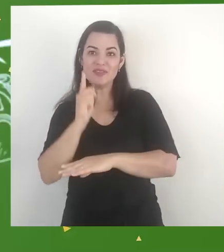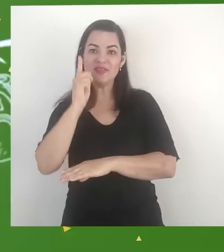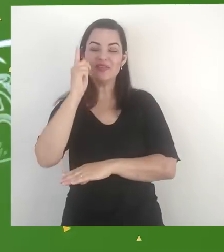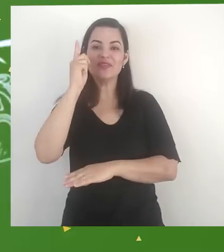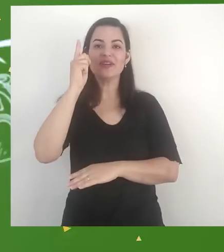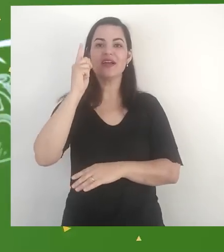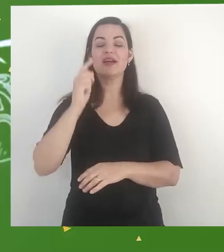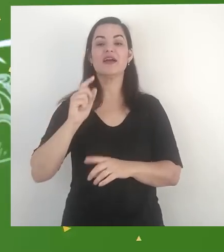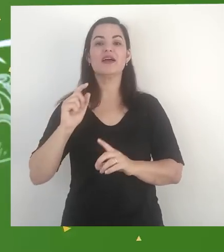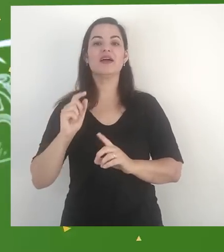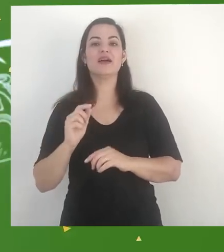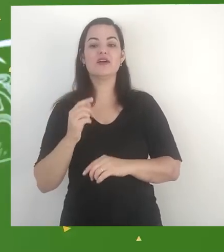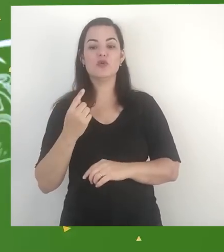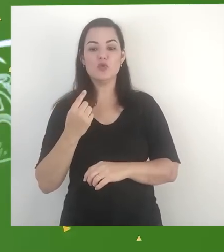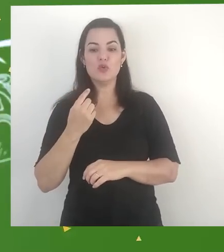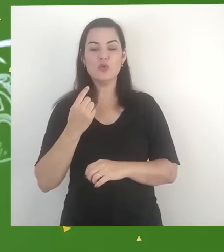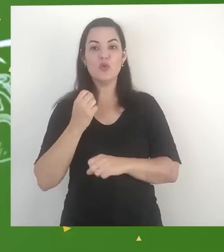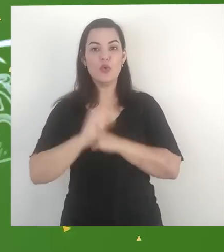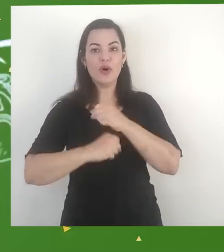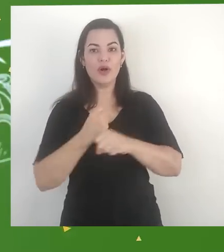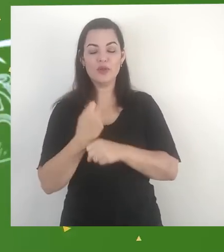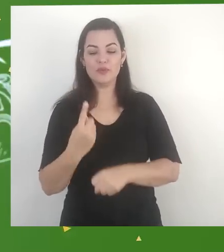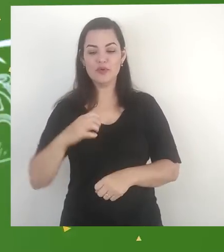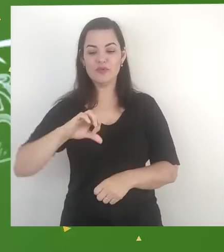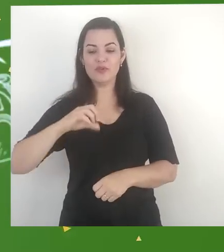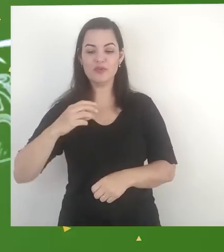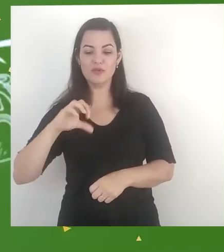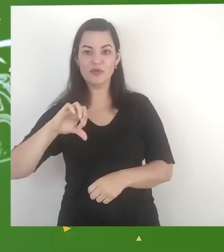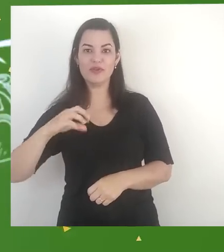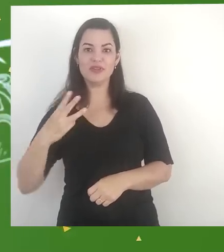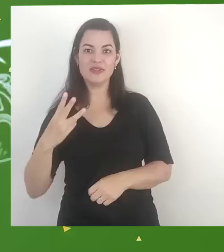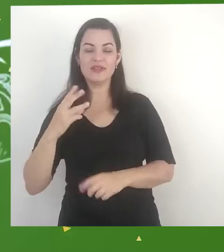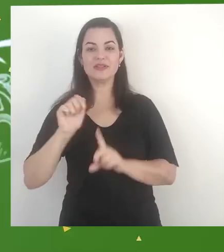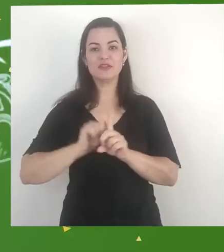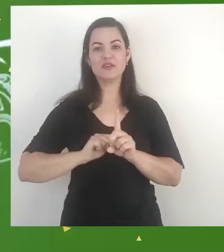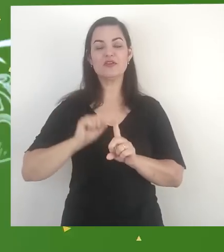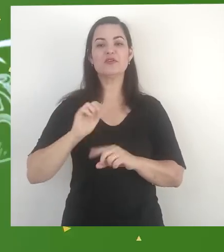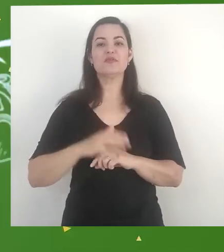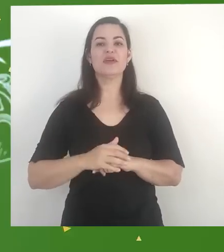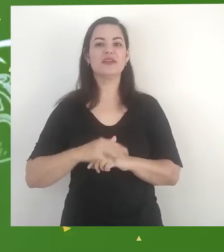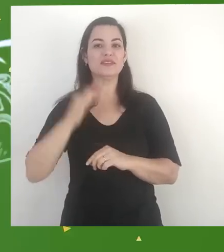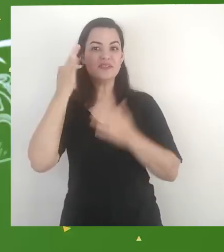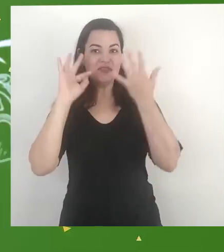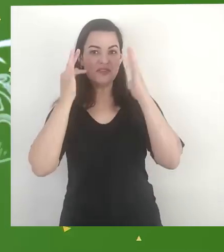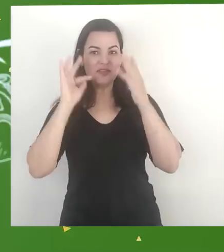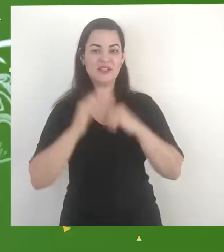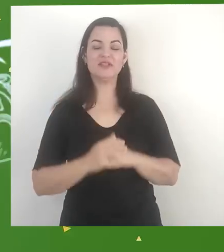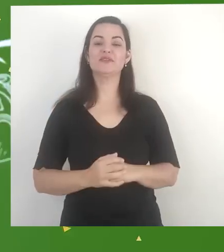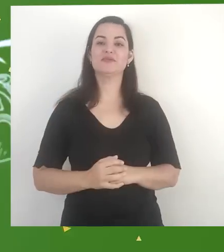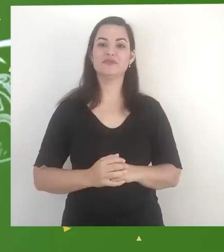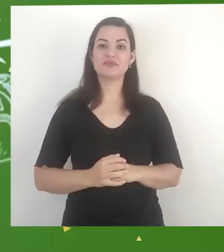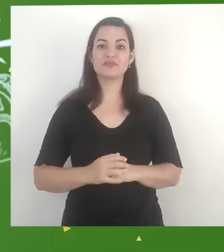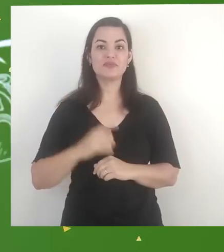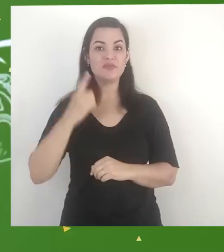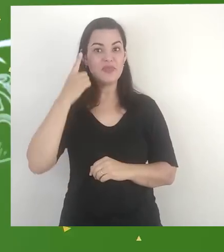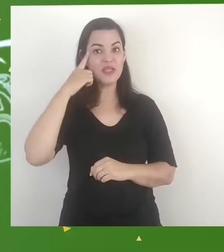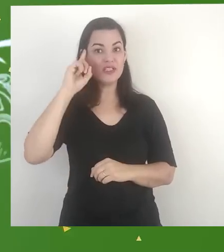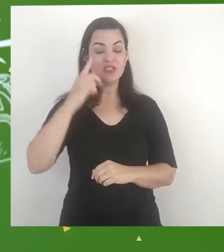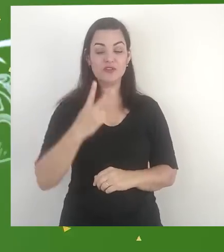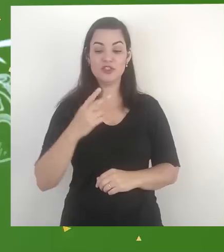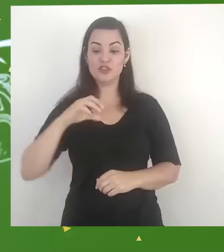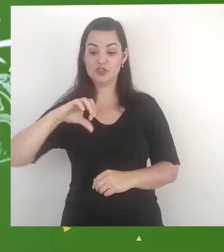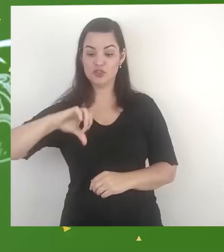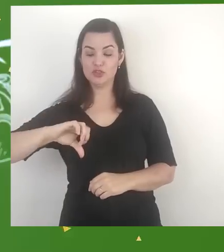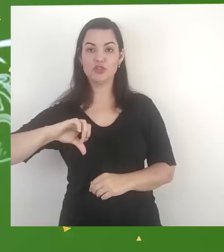1993, por meio do foguete espacial de origem norte-americana intitulado Pegasus. No dia 29